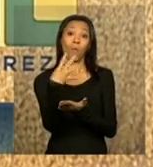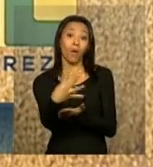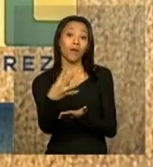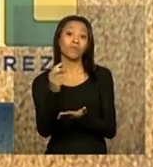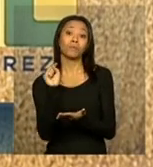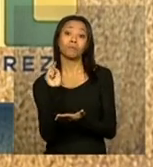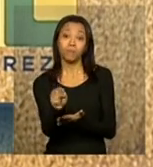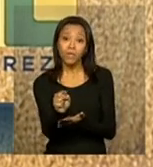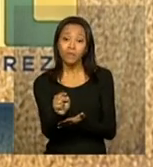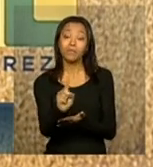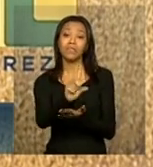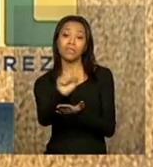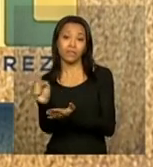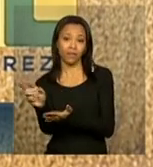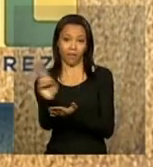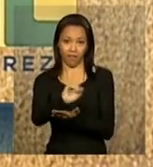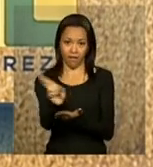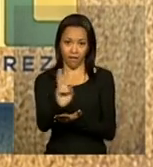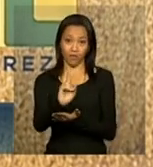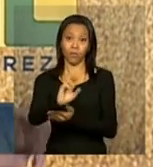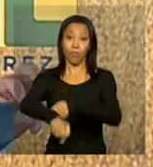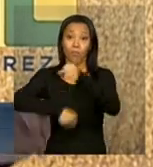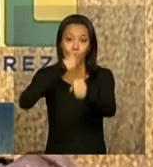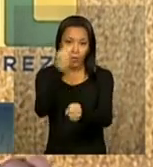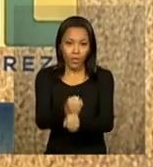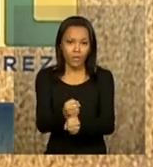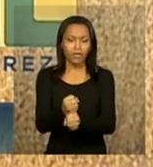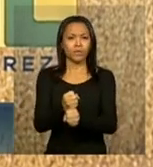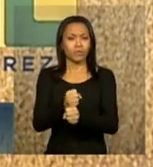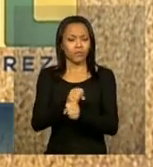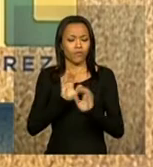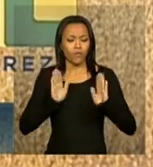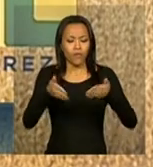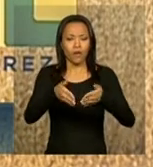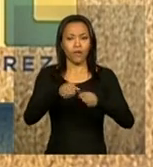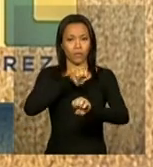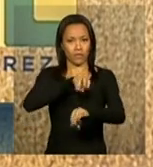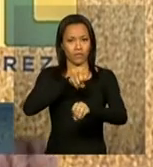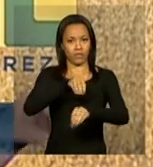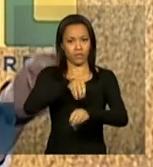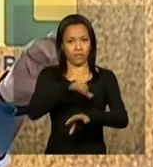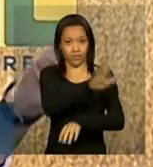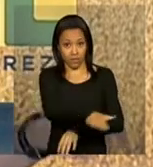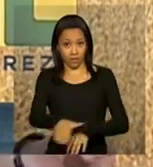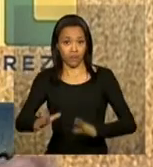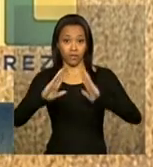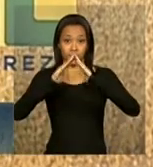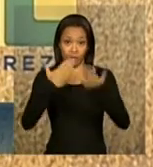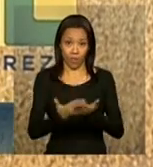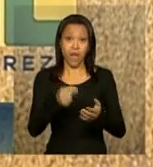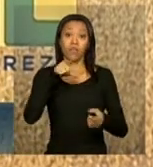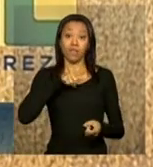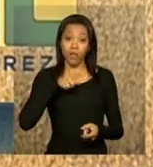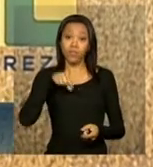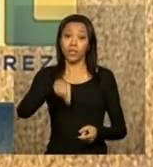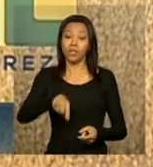ano na educação de base das nossas crianças, no ensino público. Nós temos um sistema de